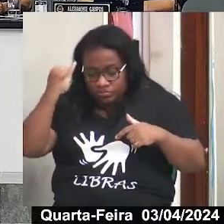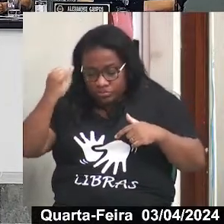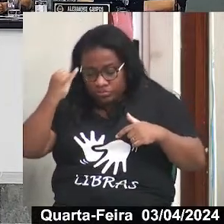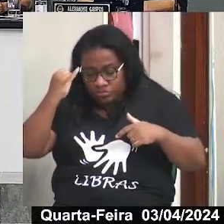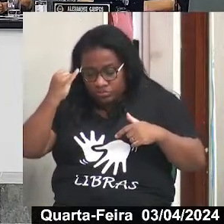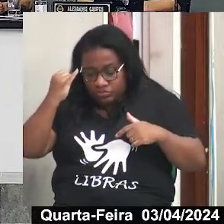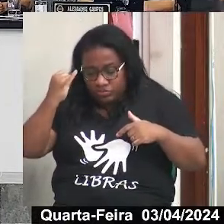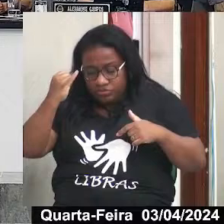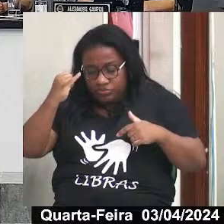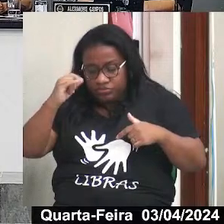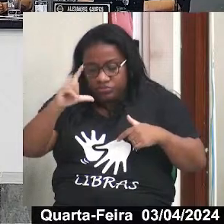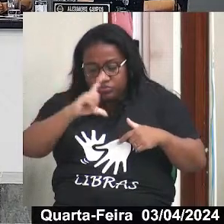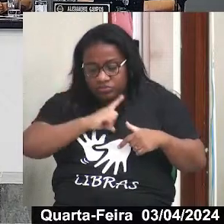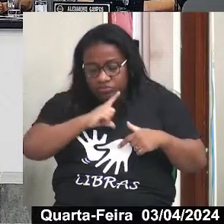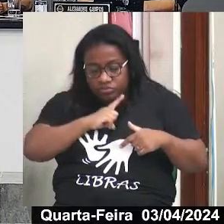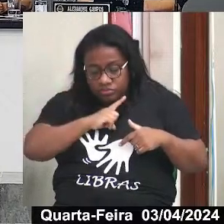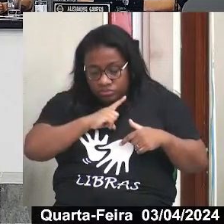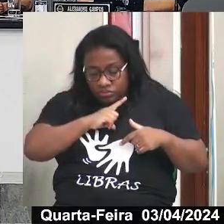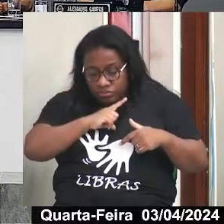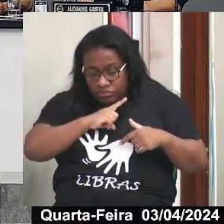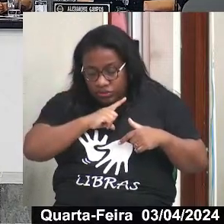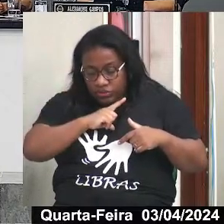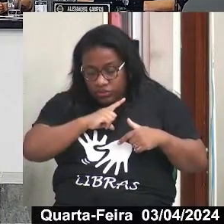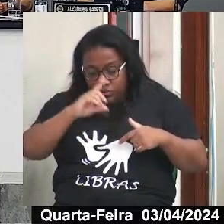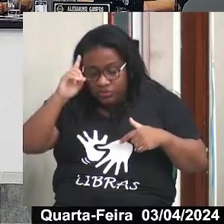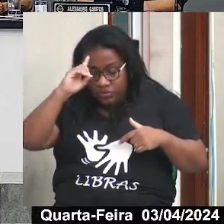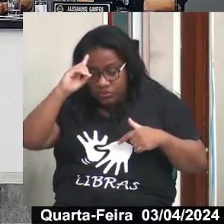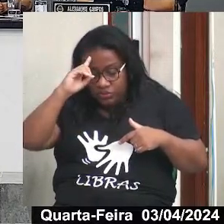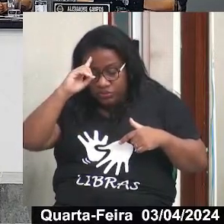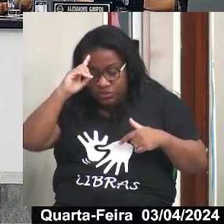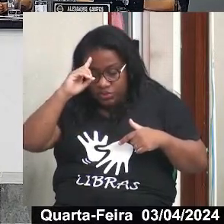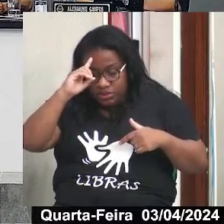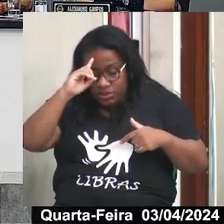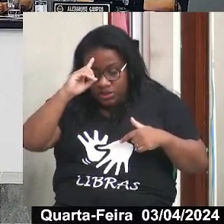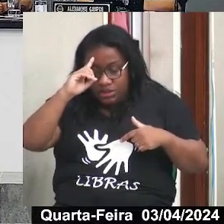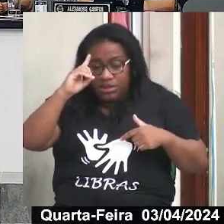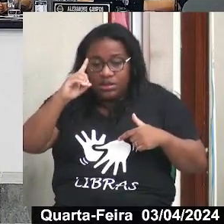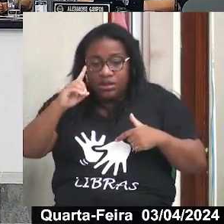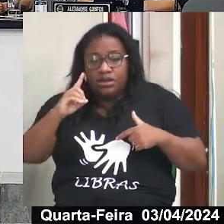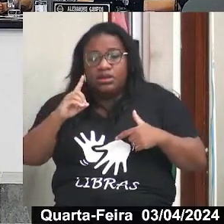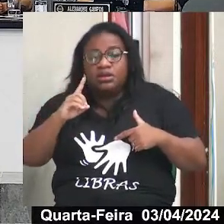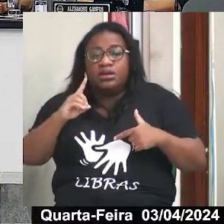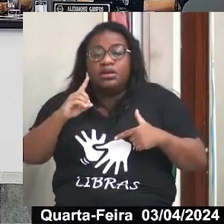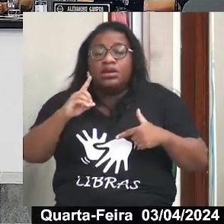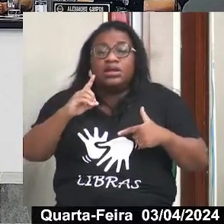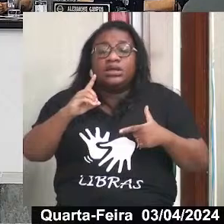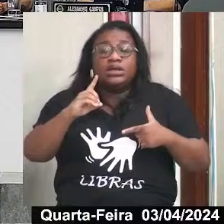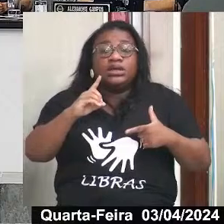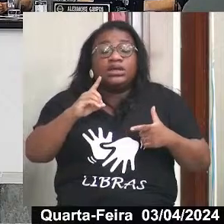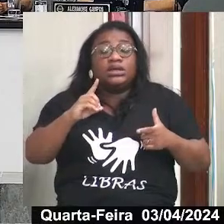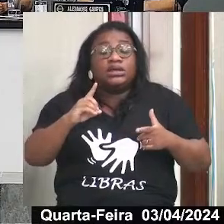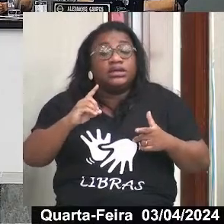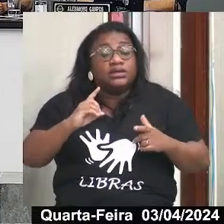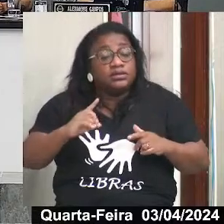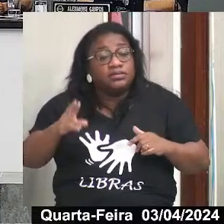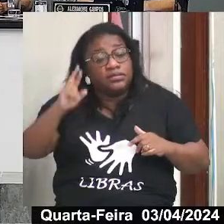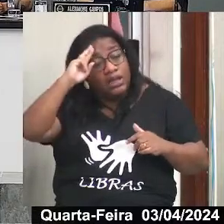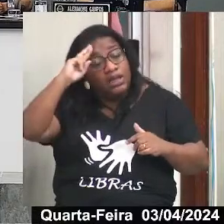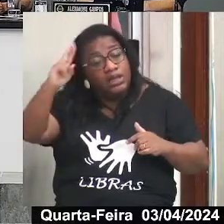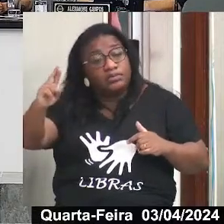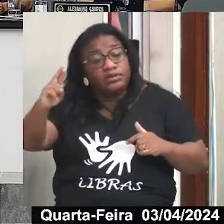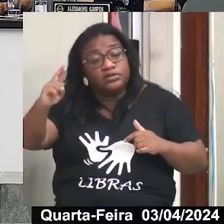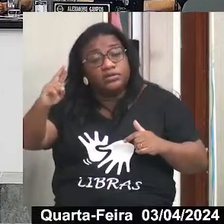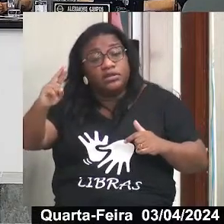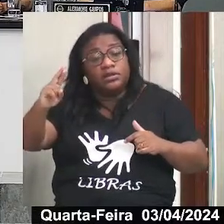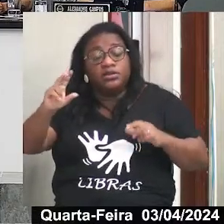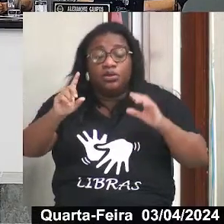importantíssimo, né, dentro ali do seu dia a dia, que prefere não divulgar. E me sinto muito honrado de estar aqui apresentando